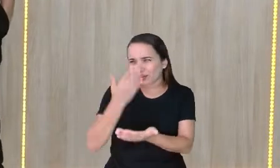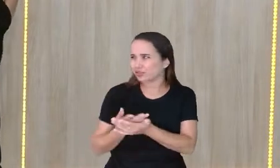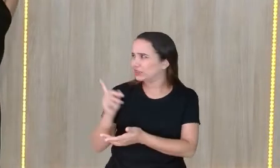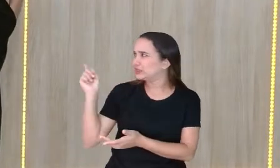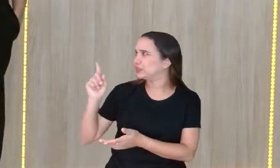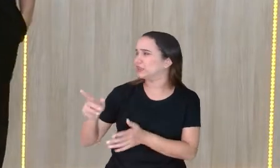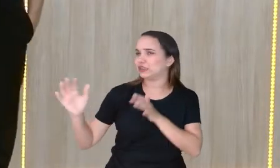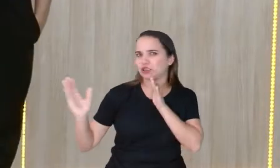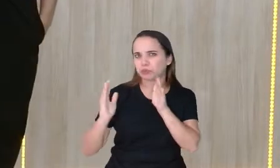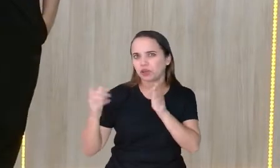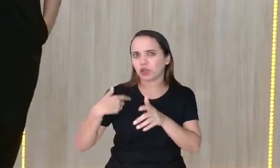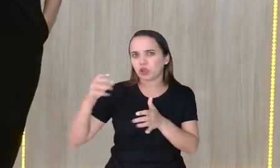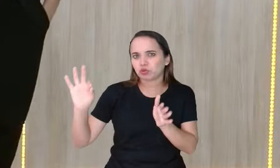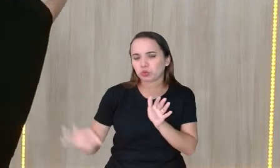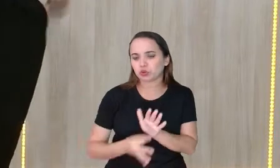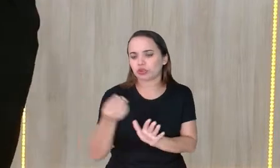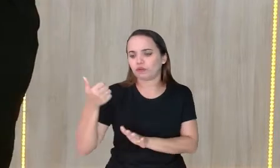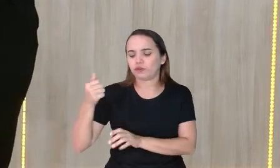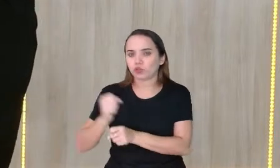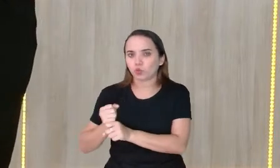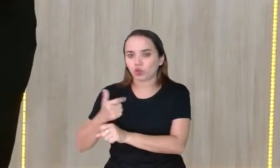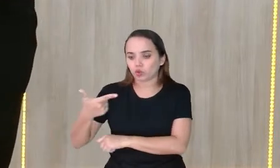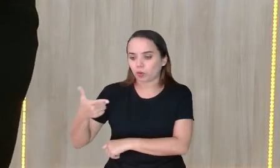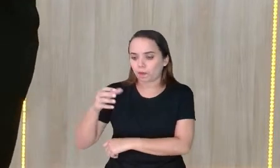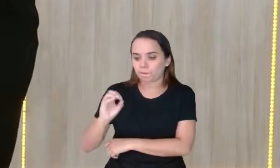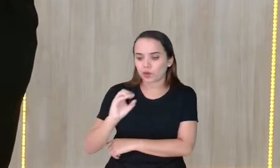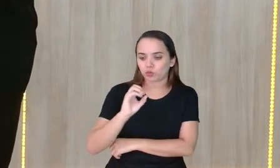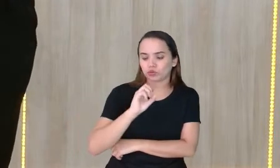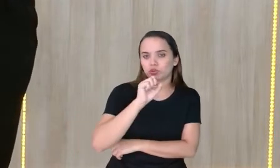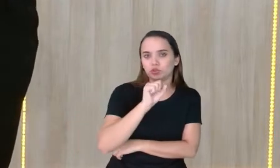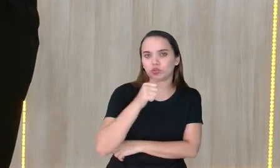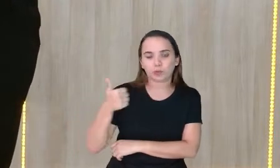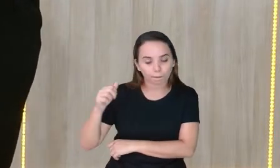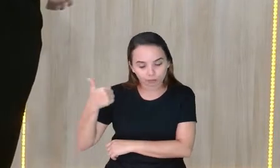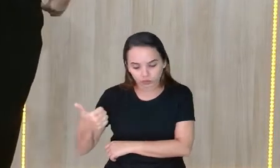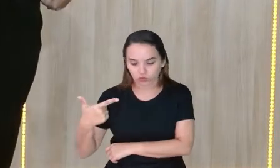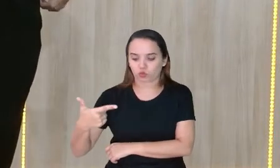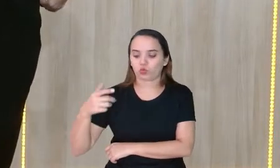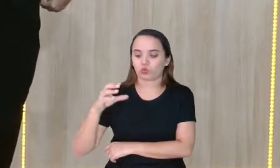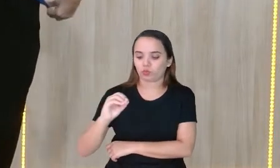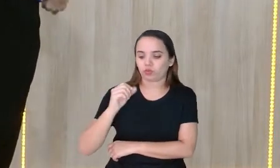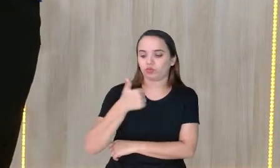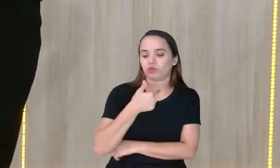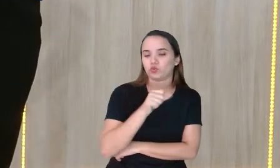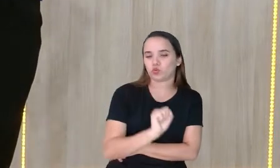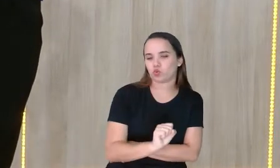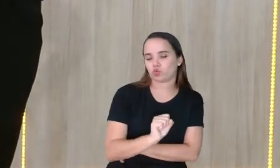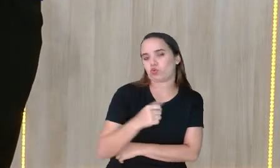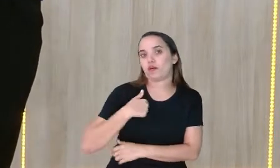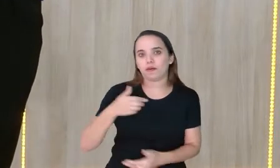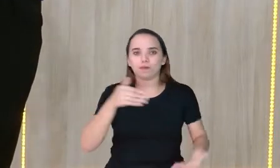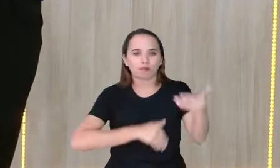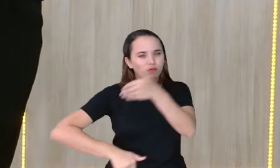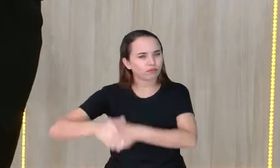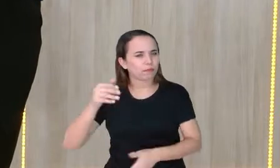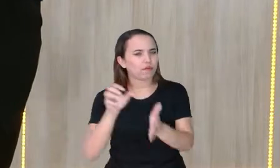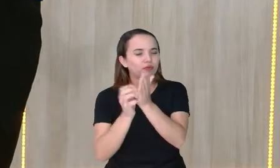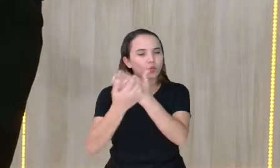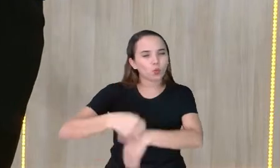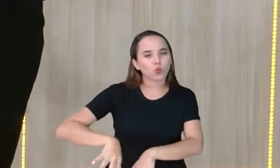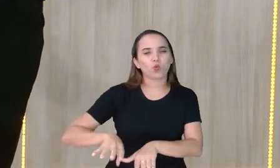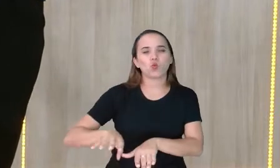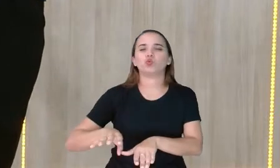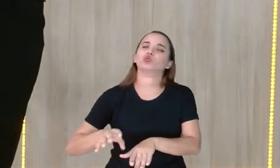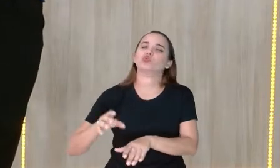2018, eu participava de um concurso de mini-contos em que era sorteada uma